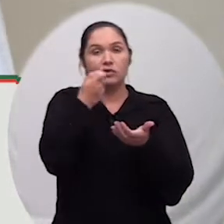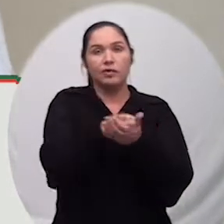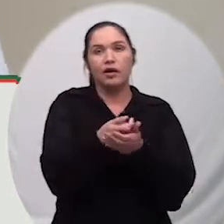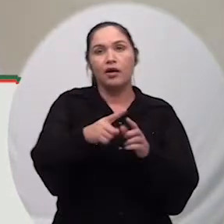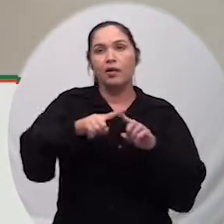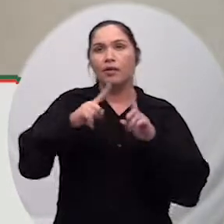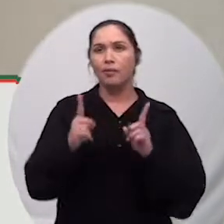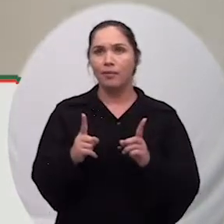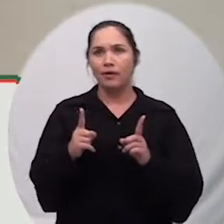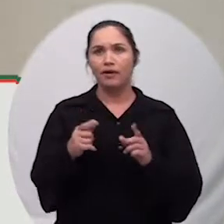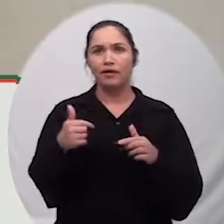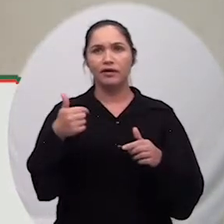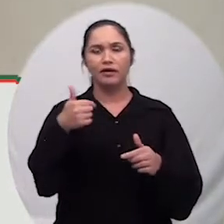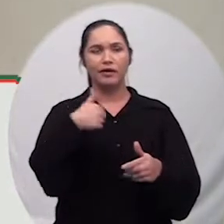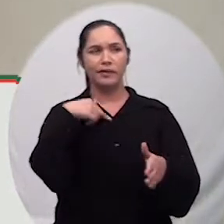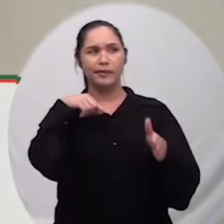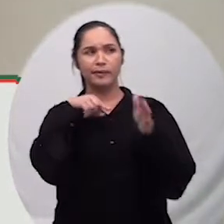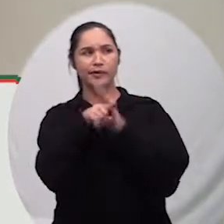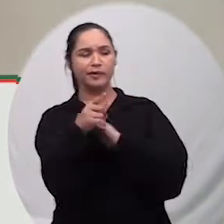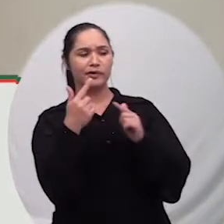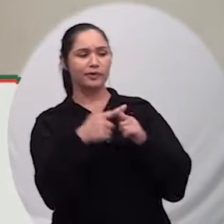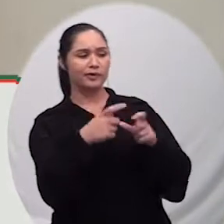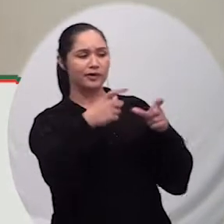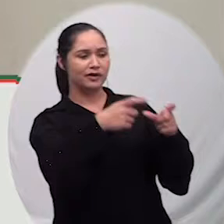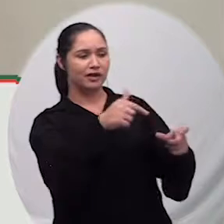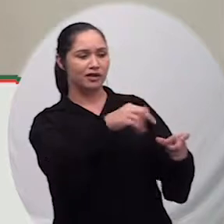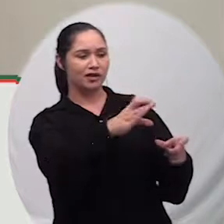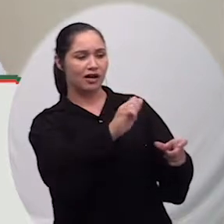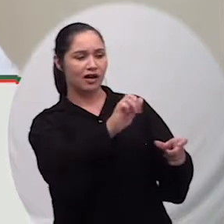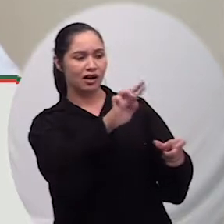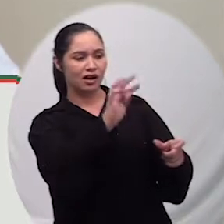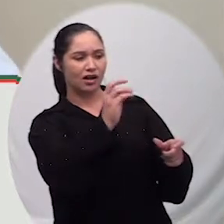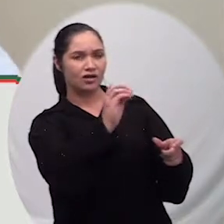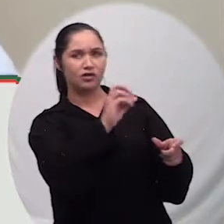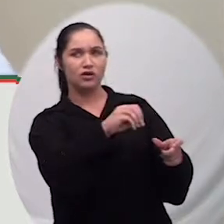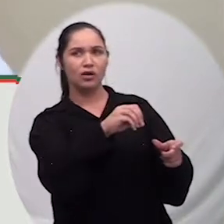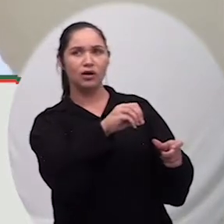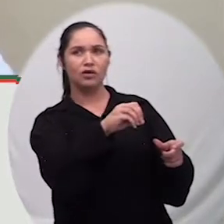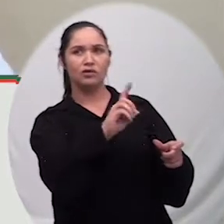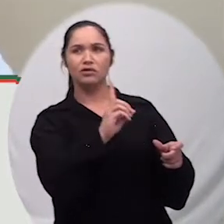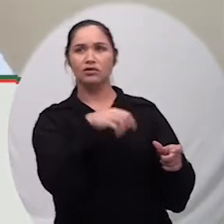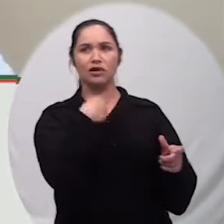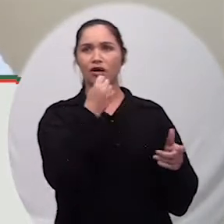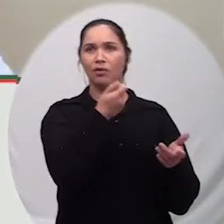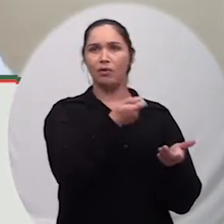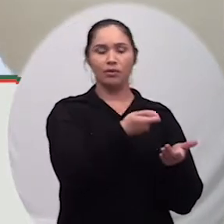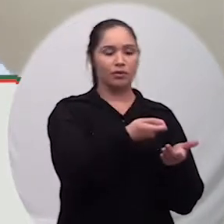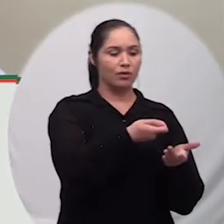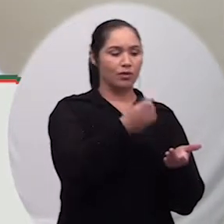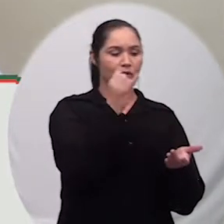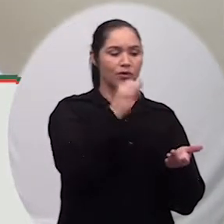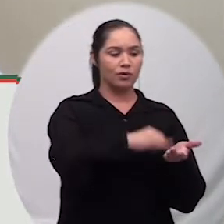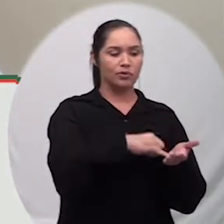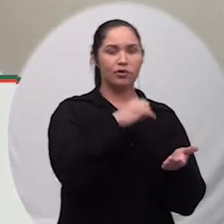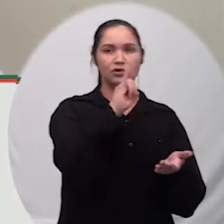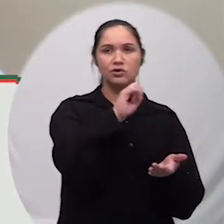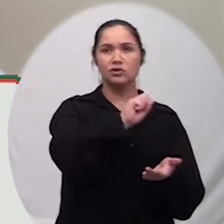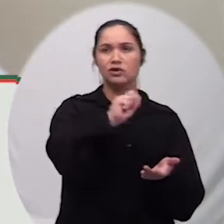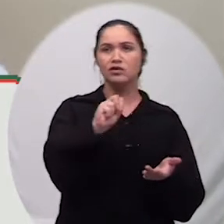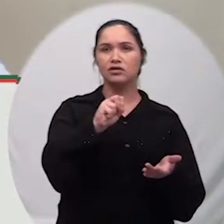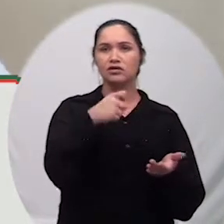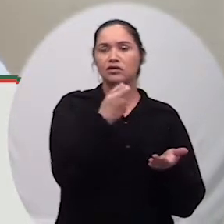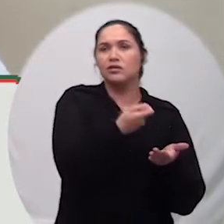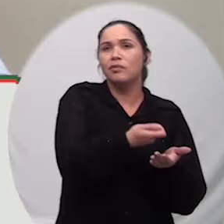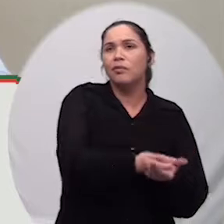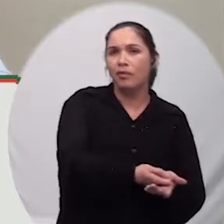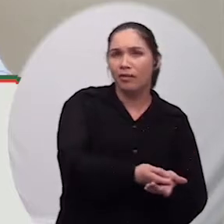cartórios têm esse privilégio de cobrar do tomador do serviço. Então é um privilégio que não deveria estar no nosso código